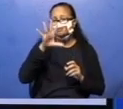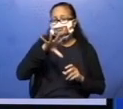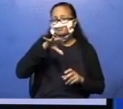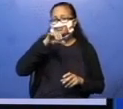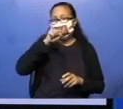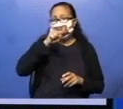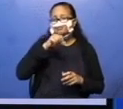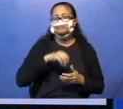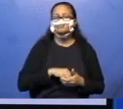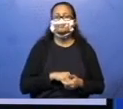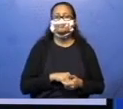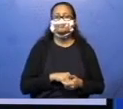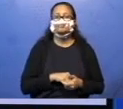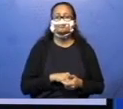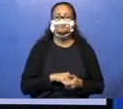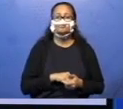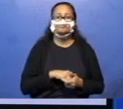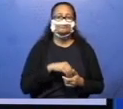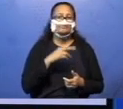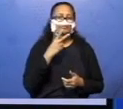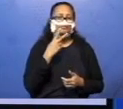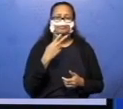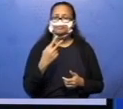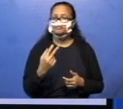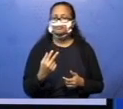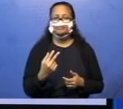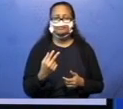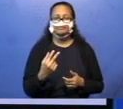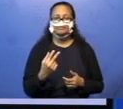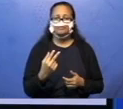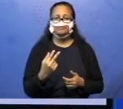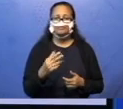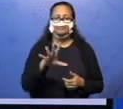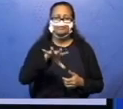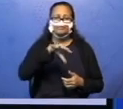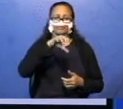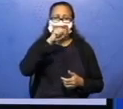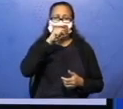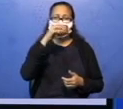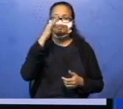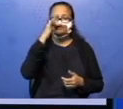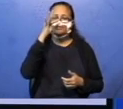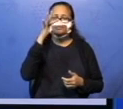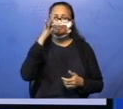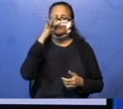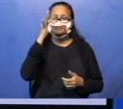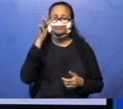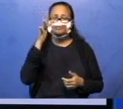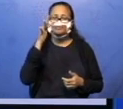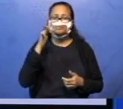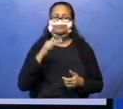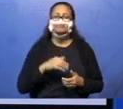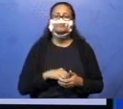cheiros. Cores e cheiros de flores fazem parte de uma